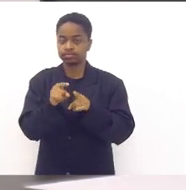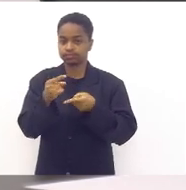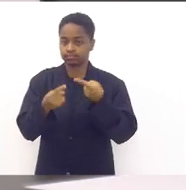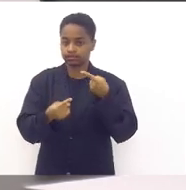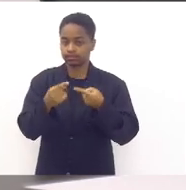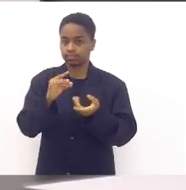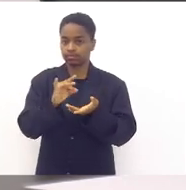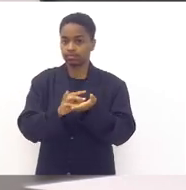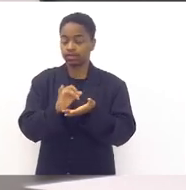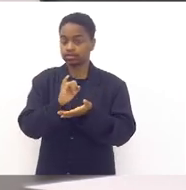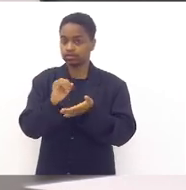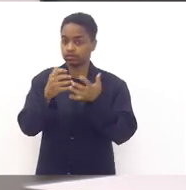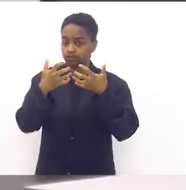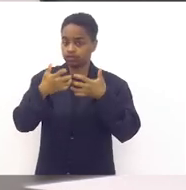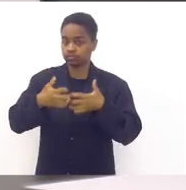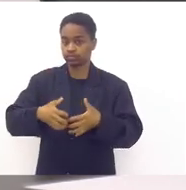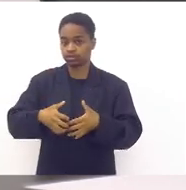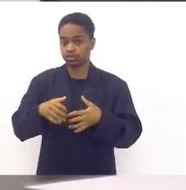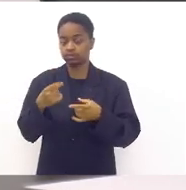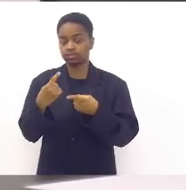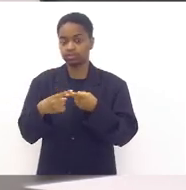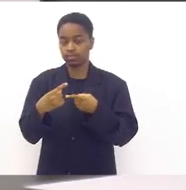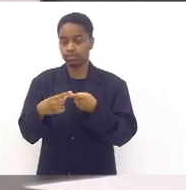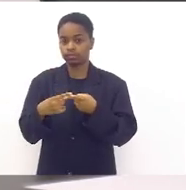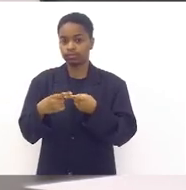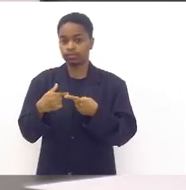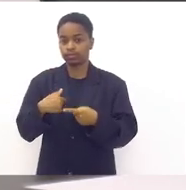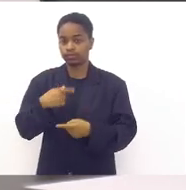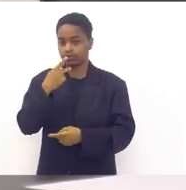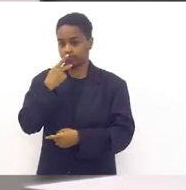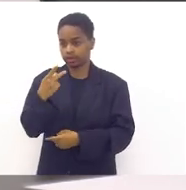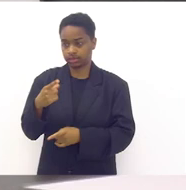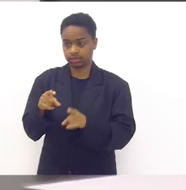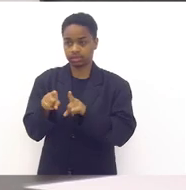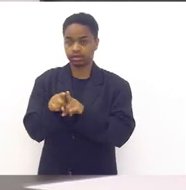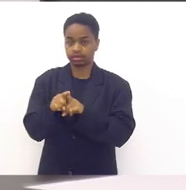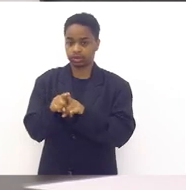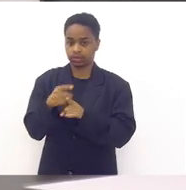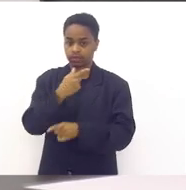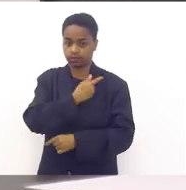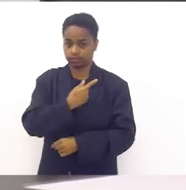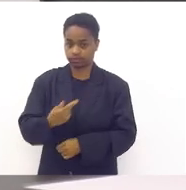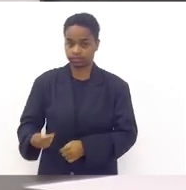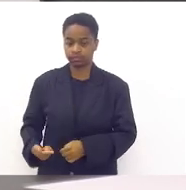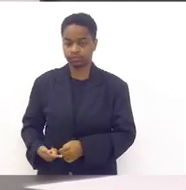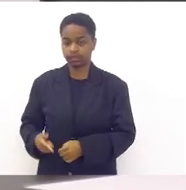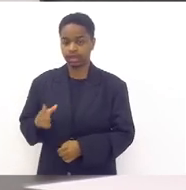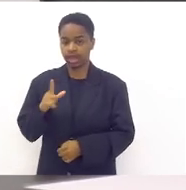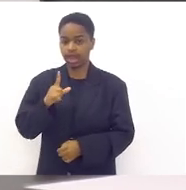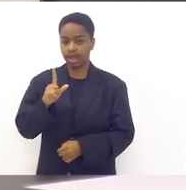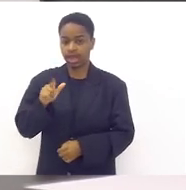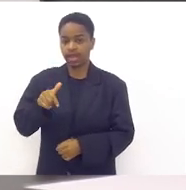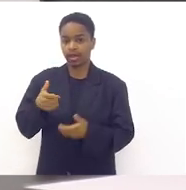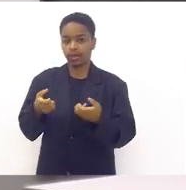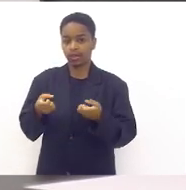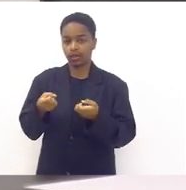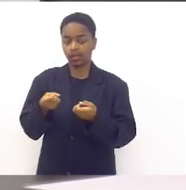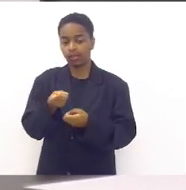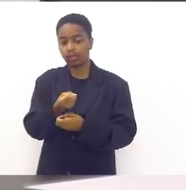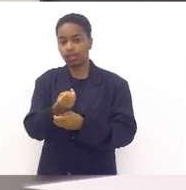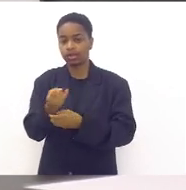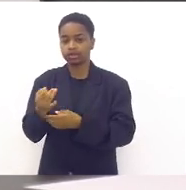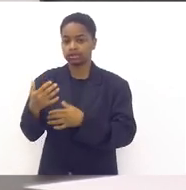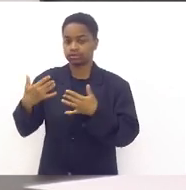efetividade disso. Né, porque é um volume, falei isso para o governador também, é um volume muito significativo. Você despender